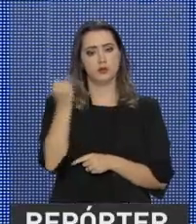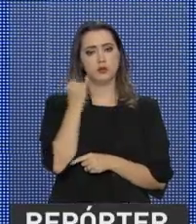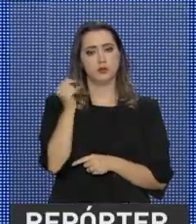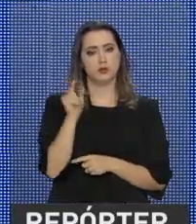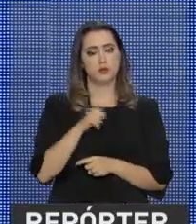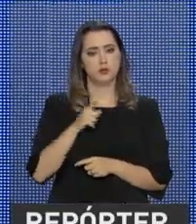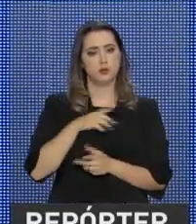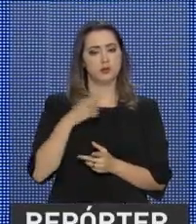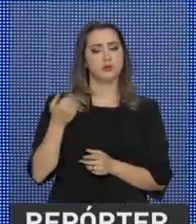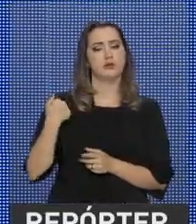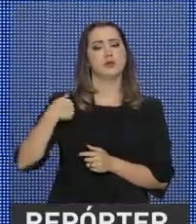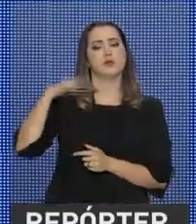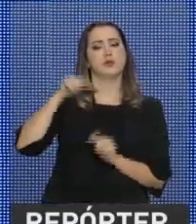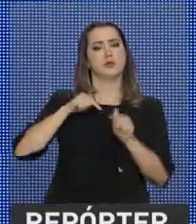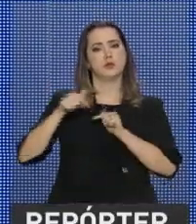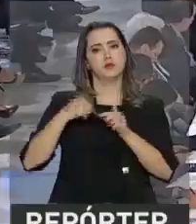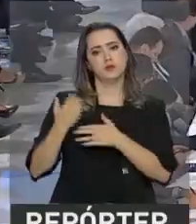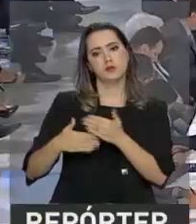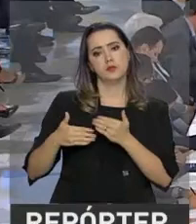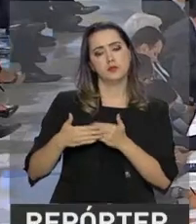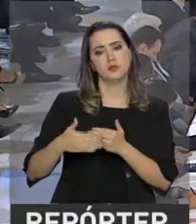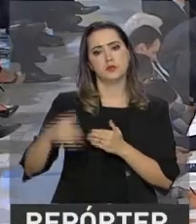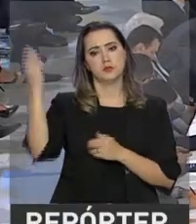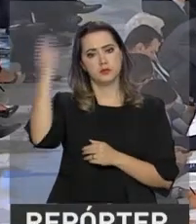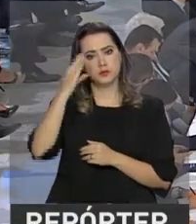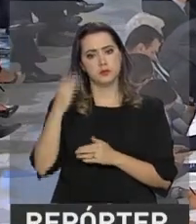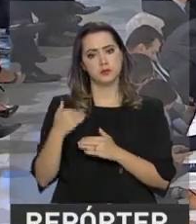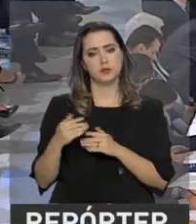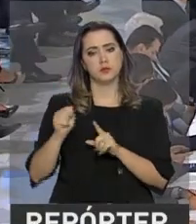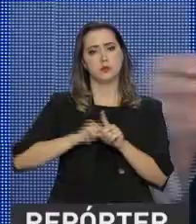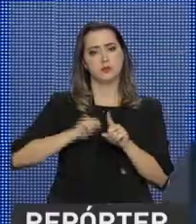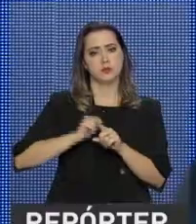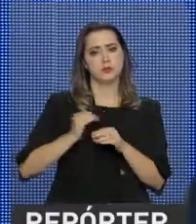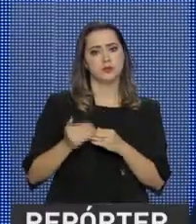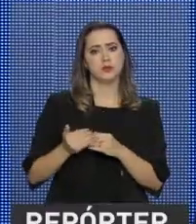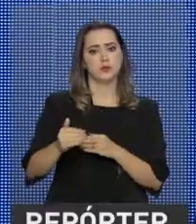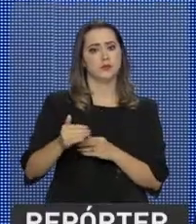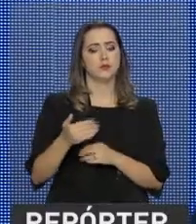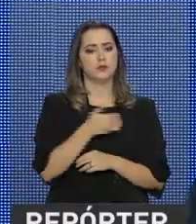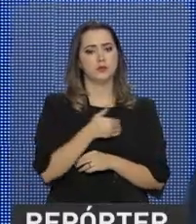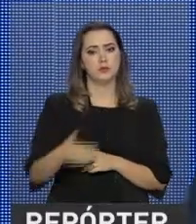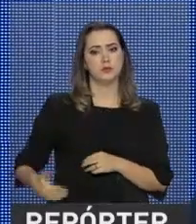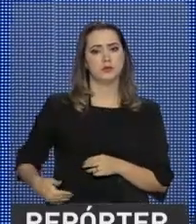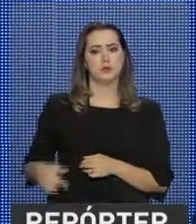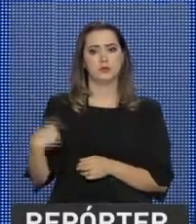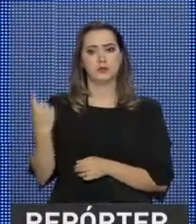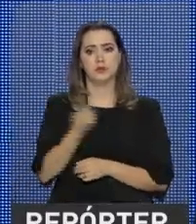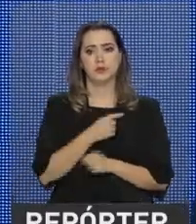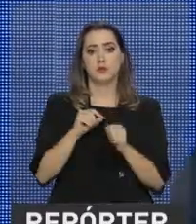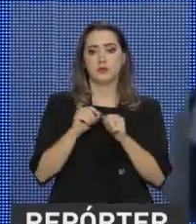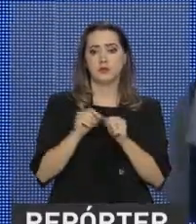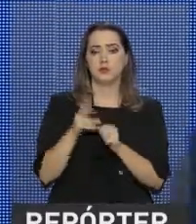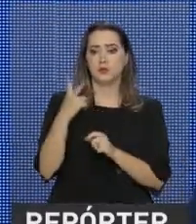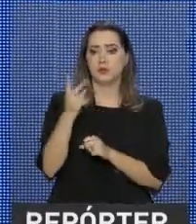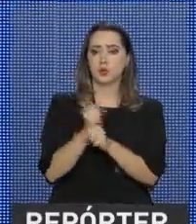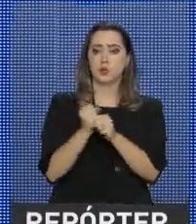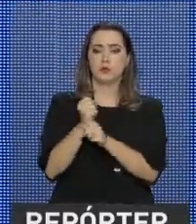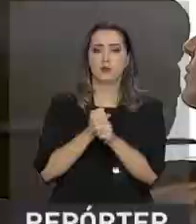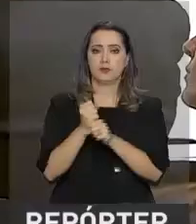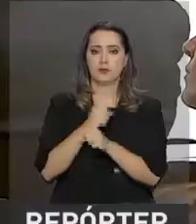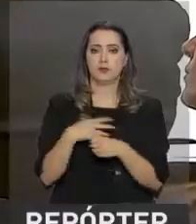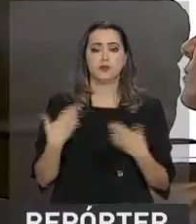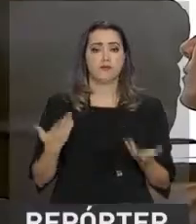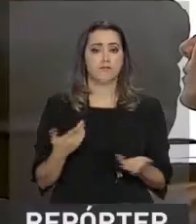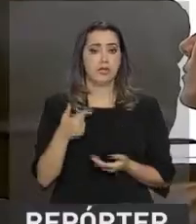ainda há muito que se fazer pelo nos próximos meses o governo se nós fizermos fizemos dois anos tudo isso que nós fizemos